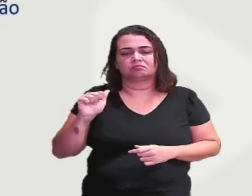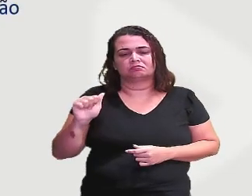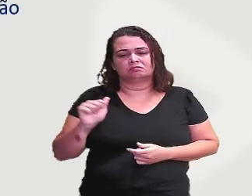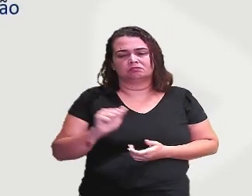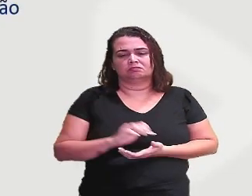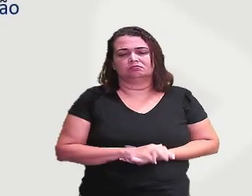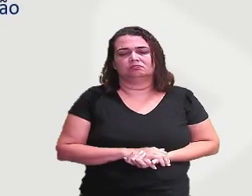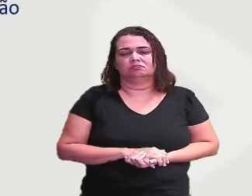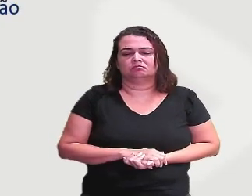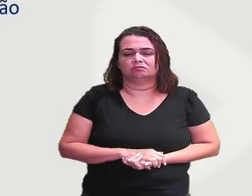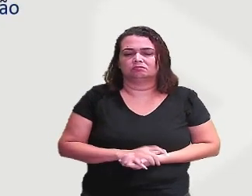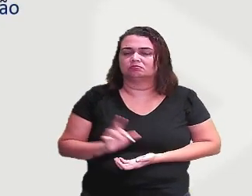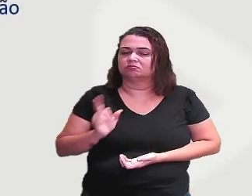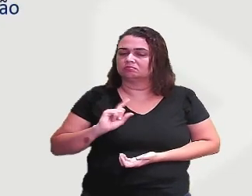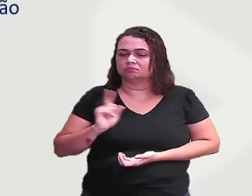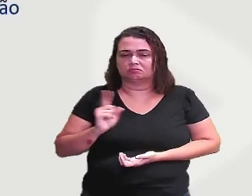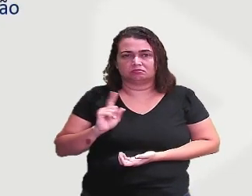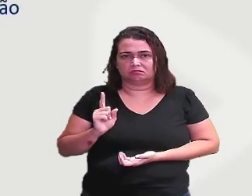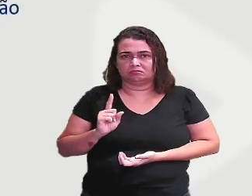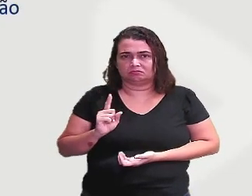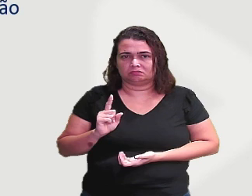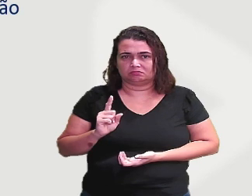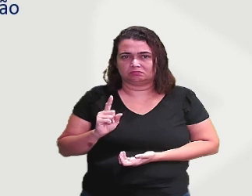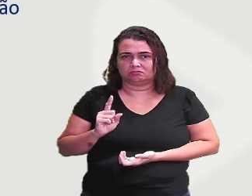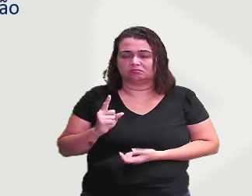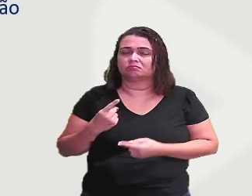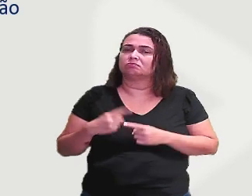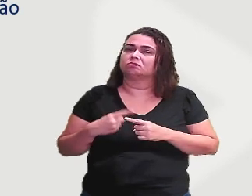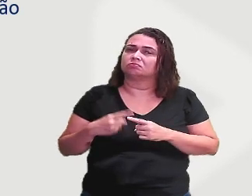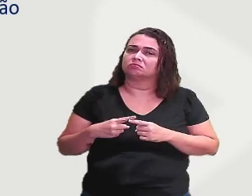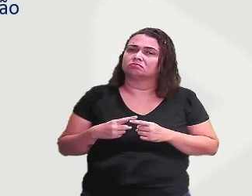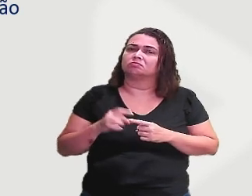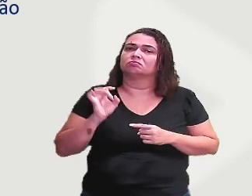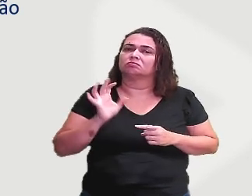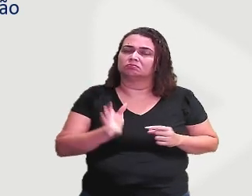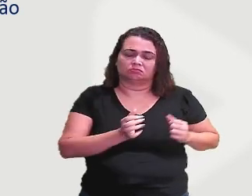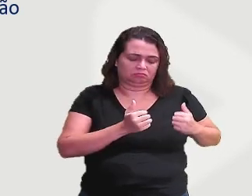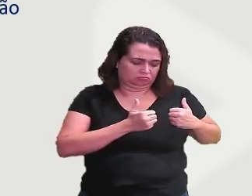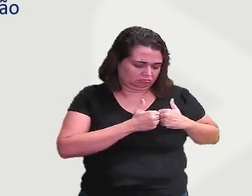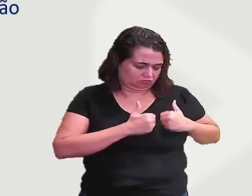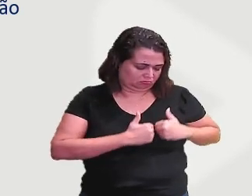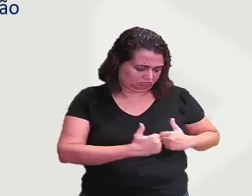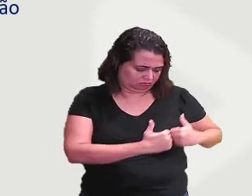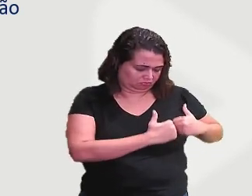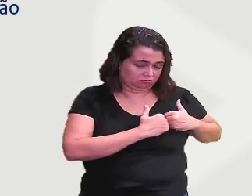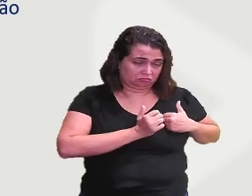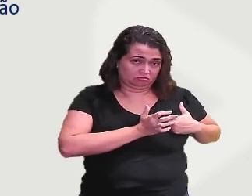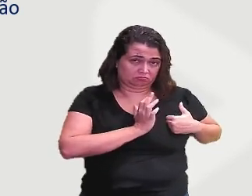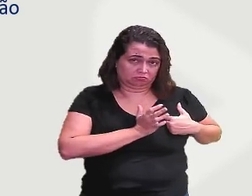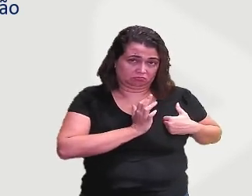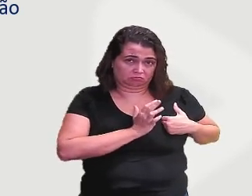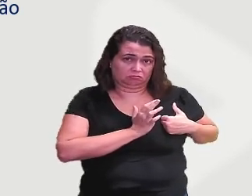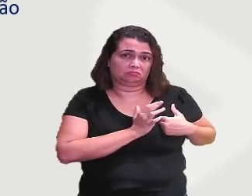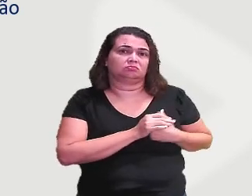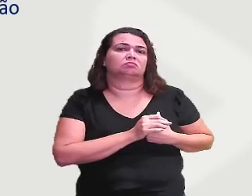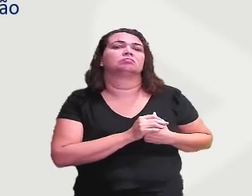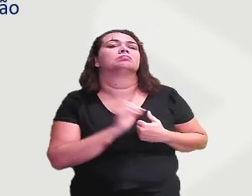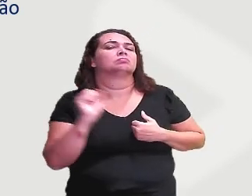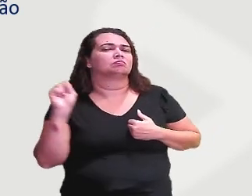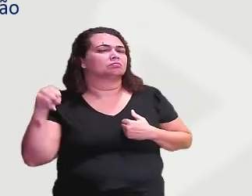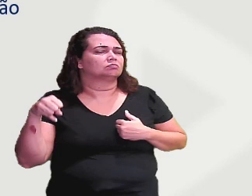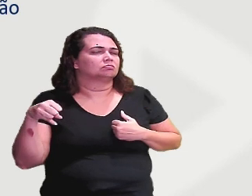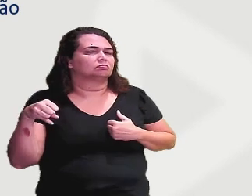A. Não, porque eles ficam apenas próximos do coração. Letra B.